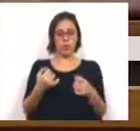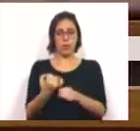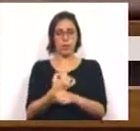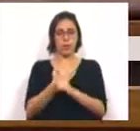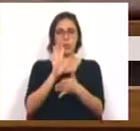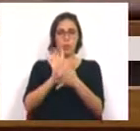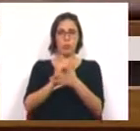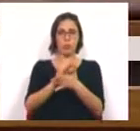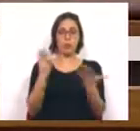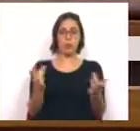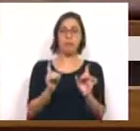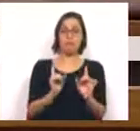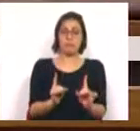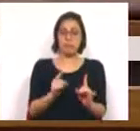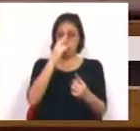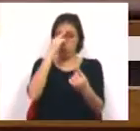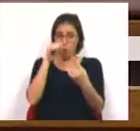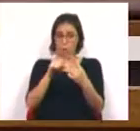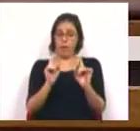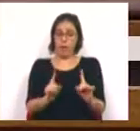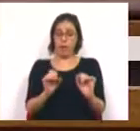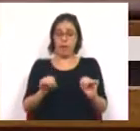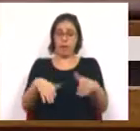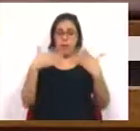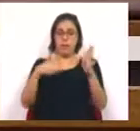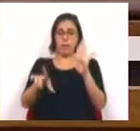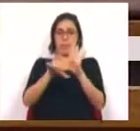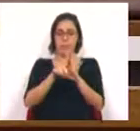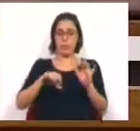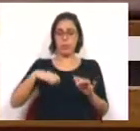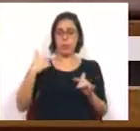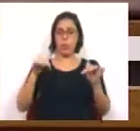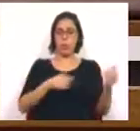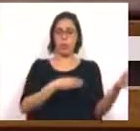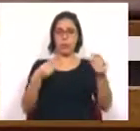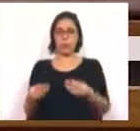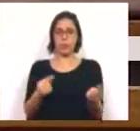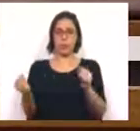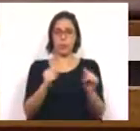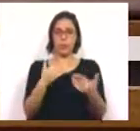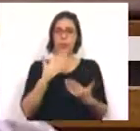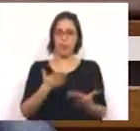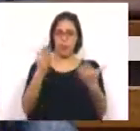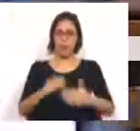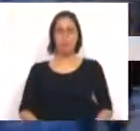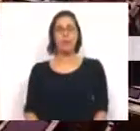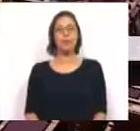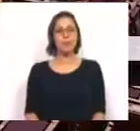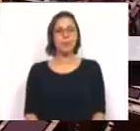serviço postal, que é exatamente o propósito da iniciativa legislativa que os Verdes hoje trazem para a discussão. Muito obrigado.